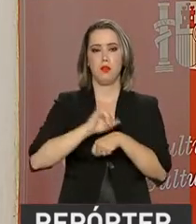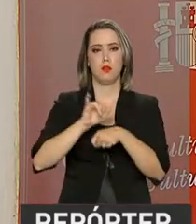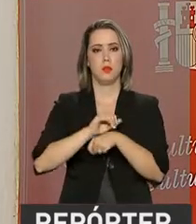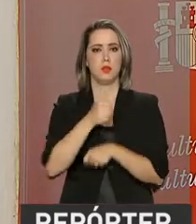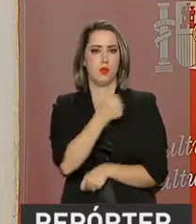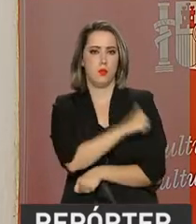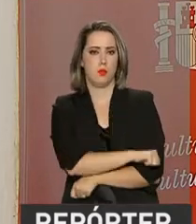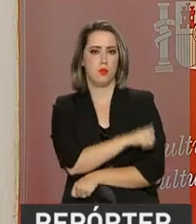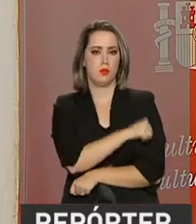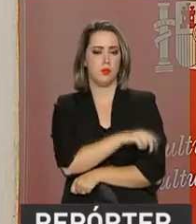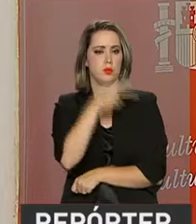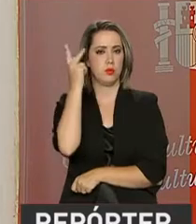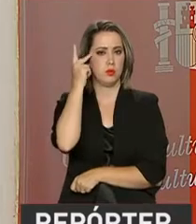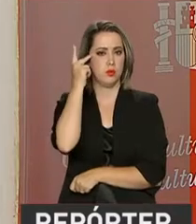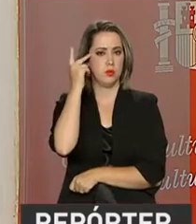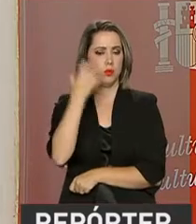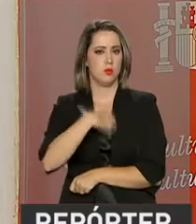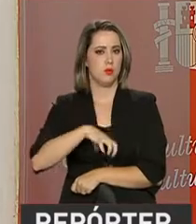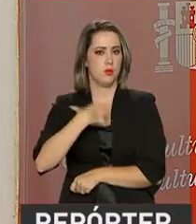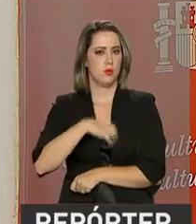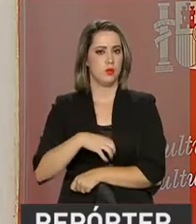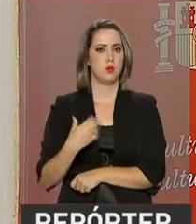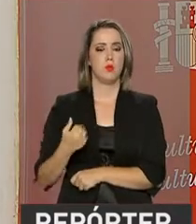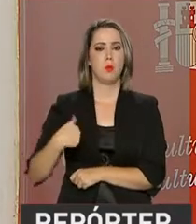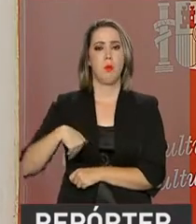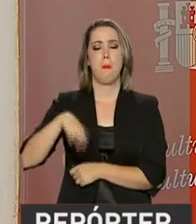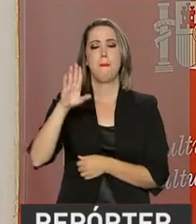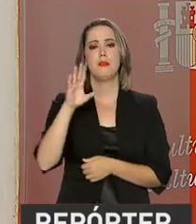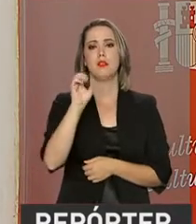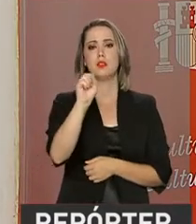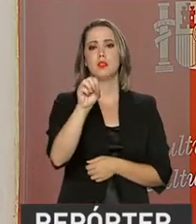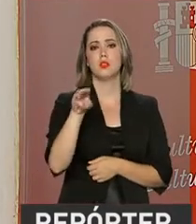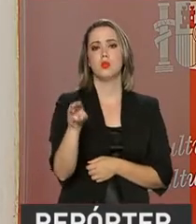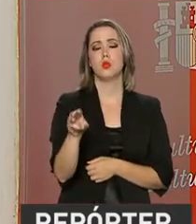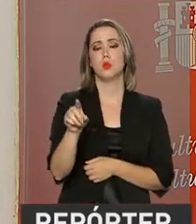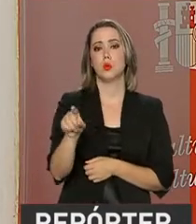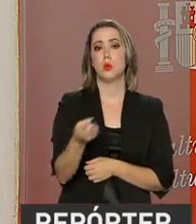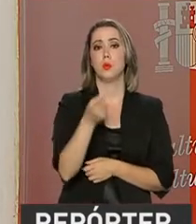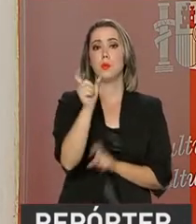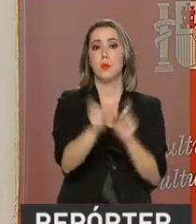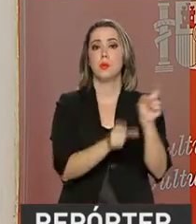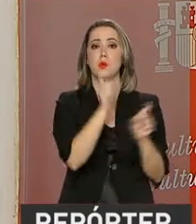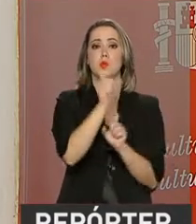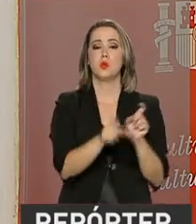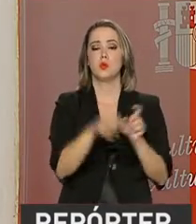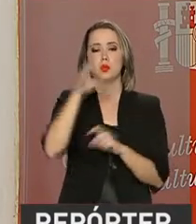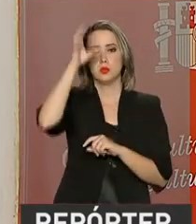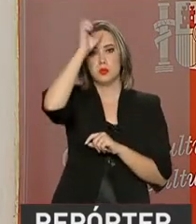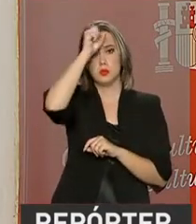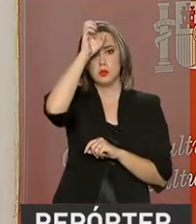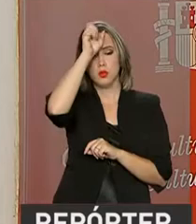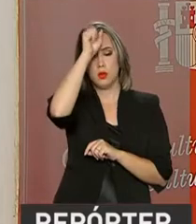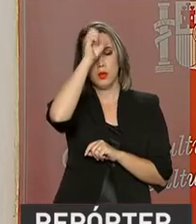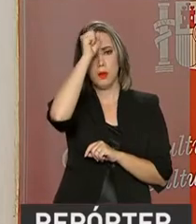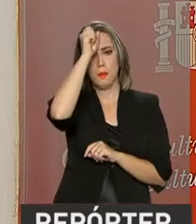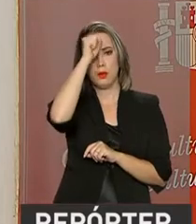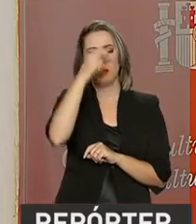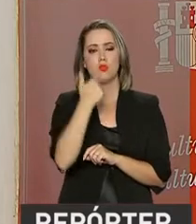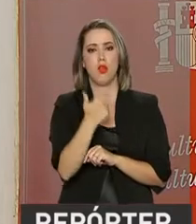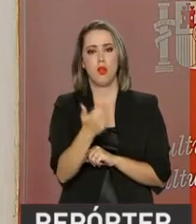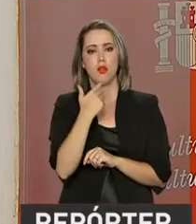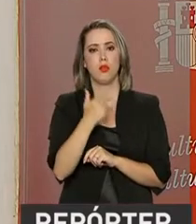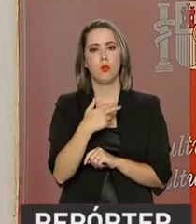são paulo e salvador são cerca de oito mil alunos por ano que aprendem a língua e conhece a cultura